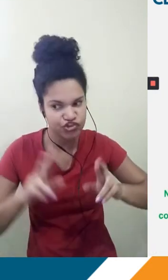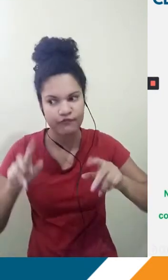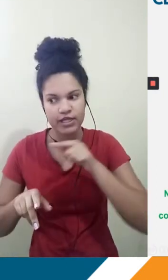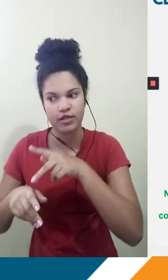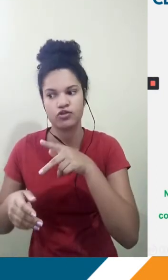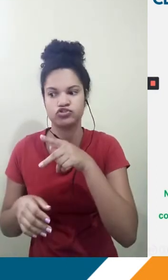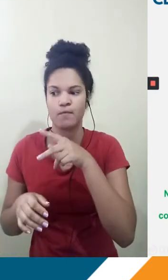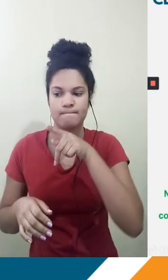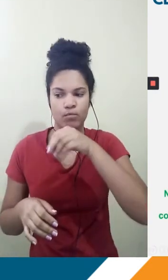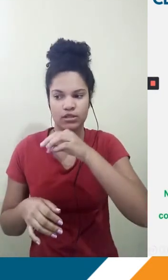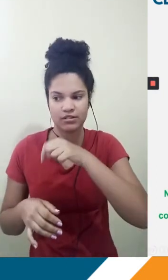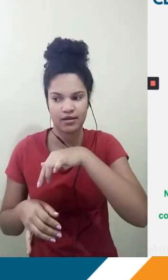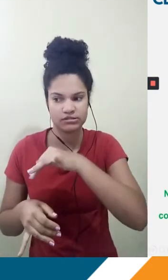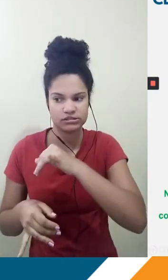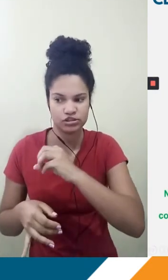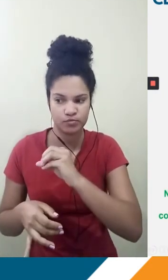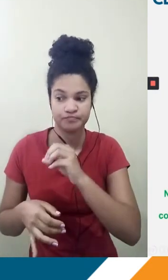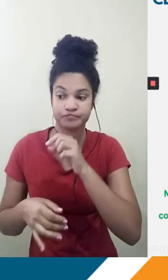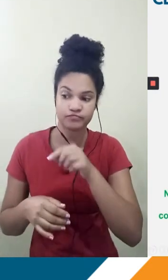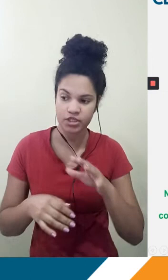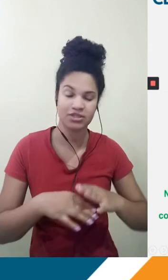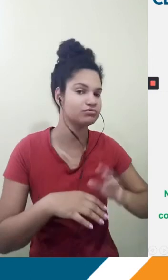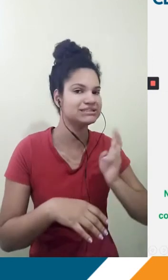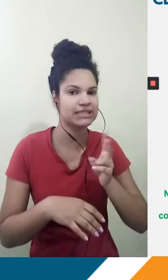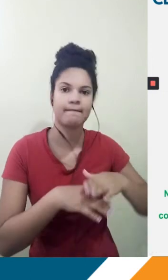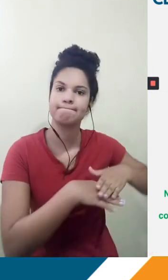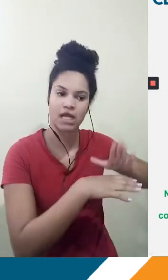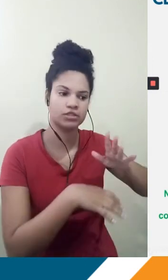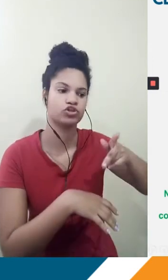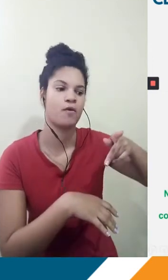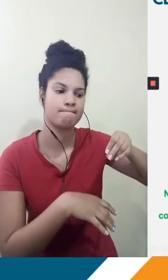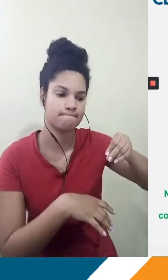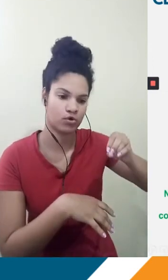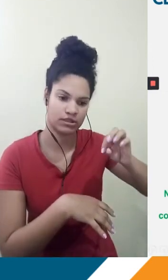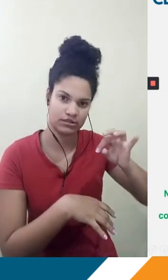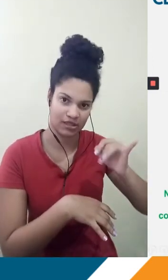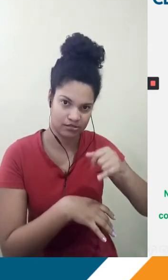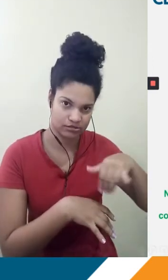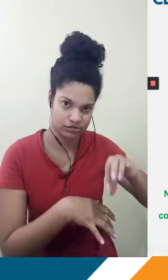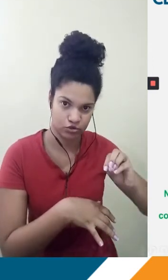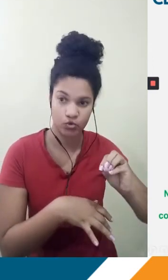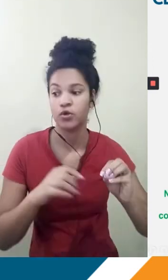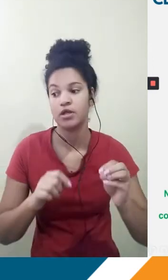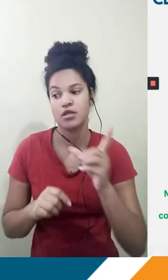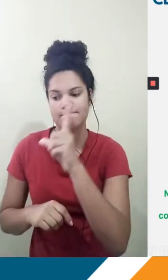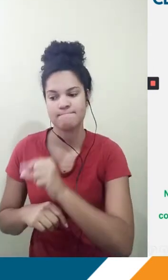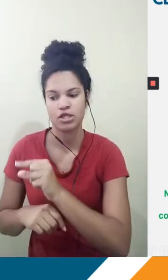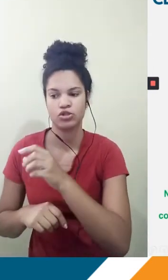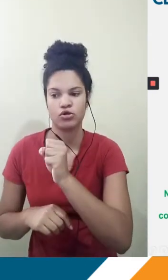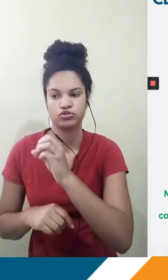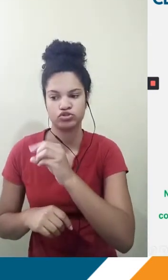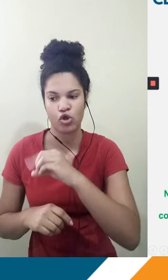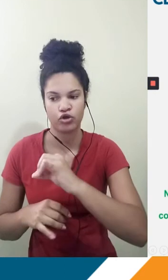da célula e uma concentração maior de sódio fora da célula, ou seja, tem mais potássio dentro da